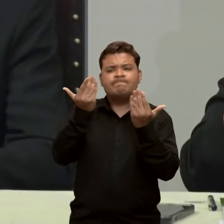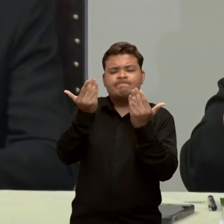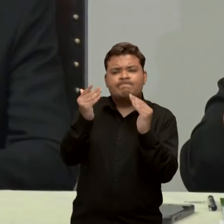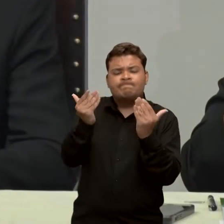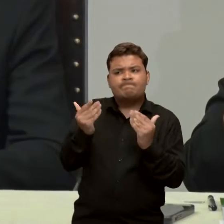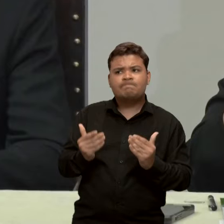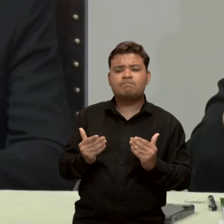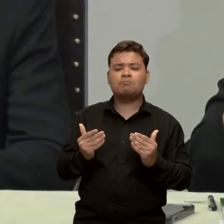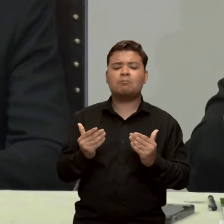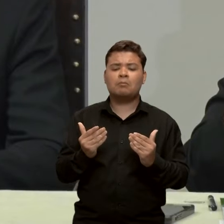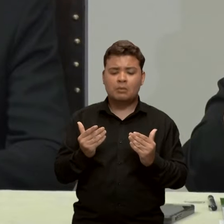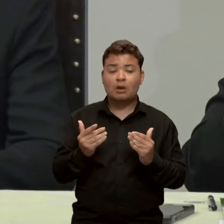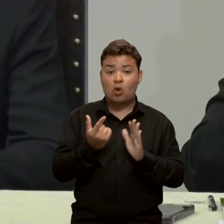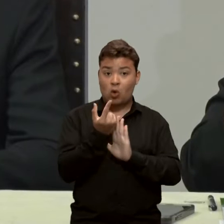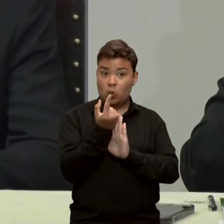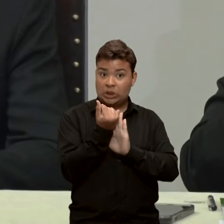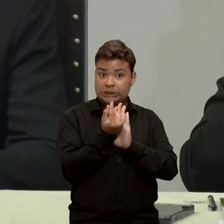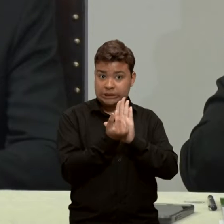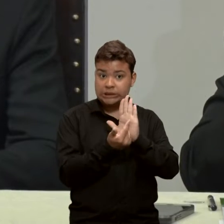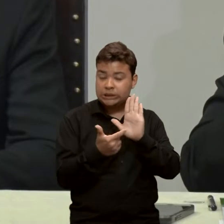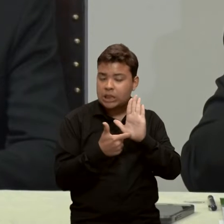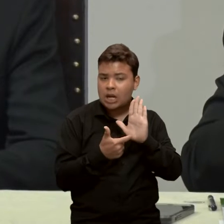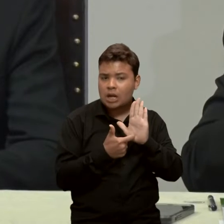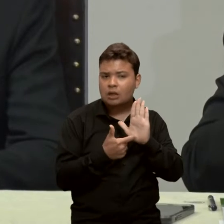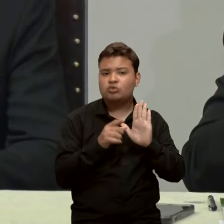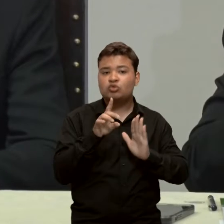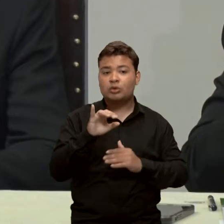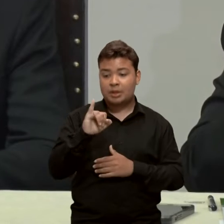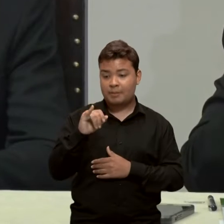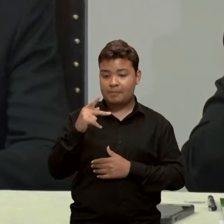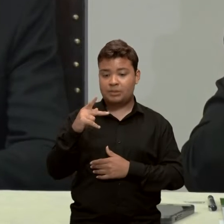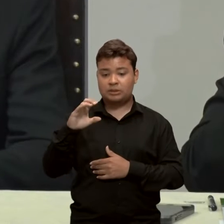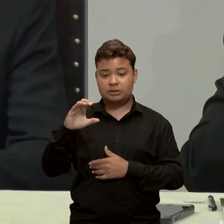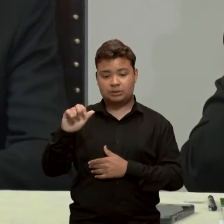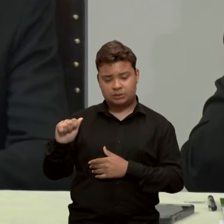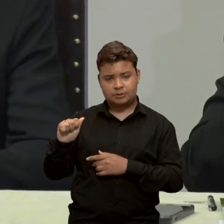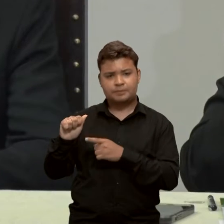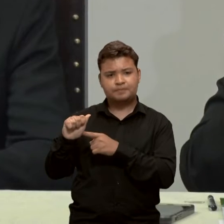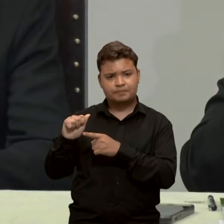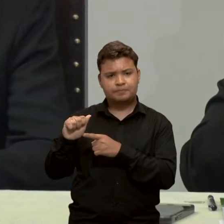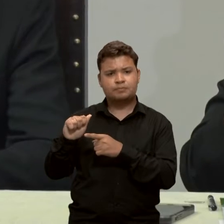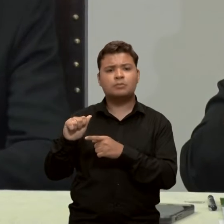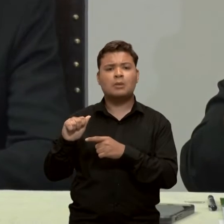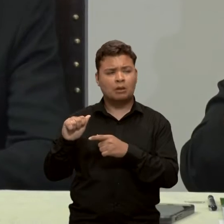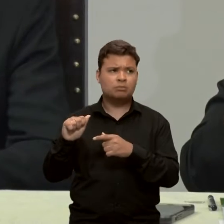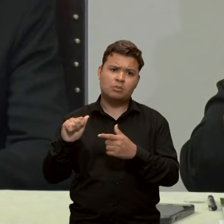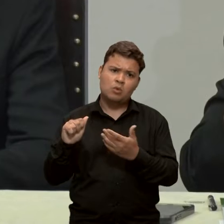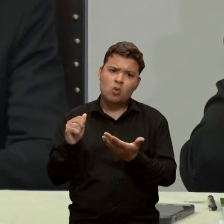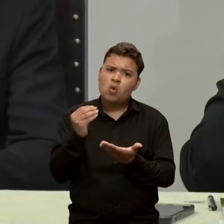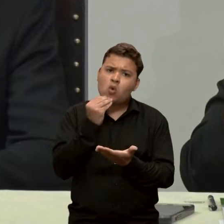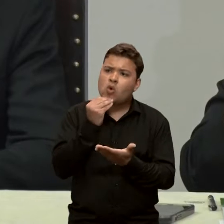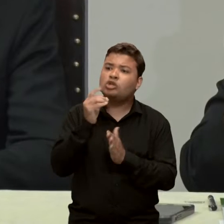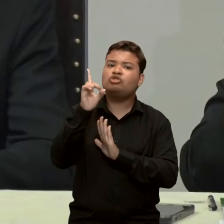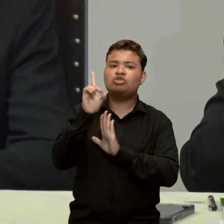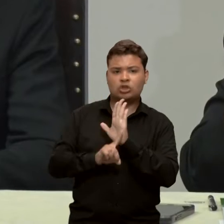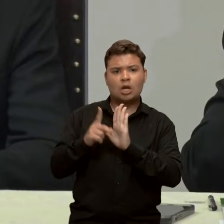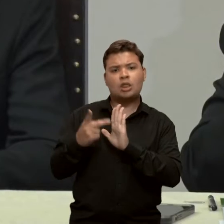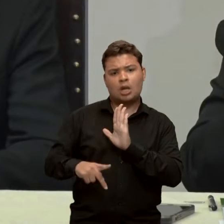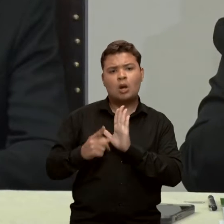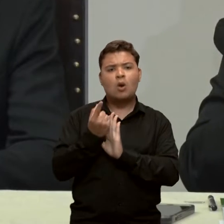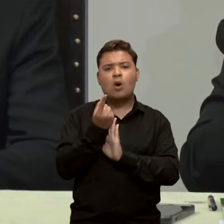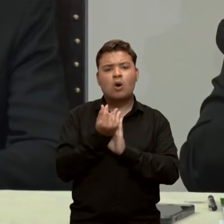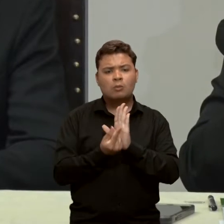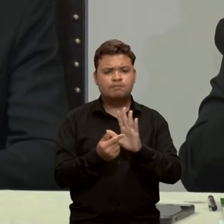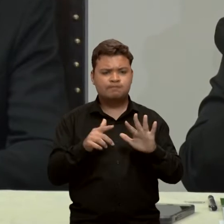nosso orçamento, só o IPCA, nós teríamos que ter direito, né, a um orçamento em torno